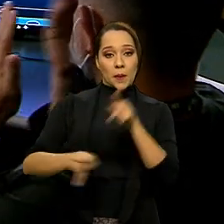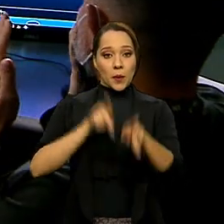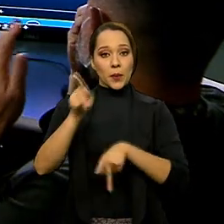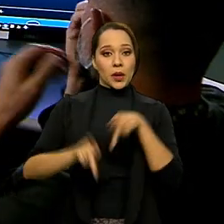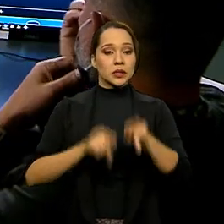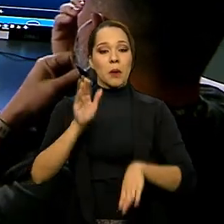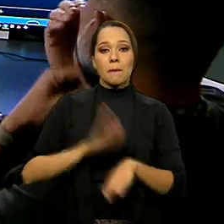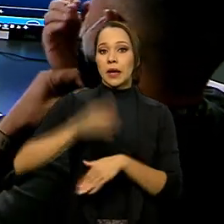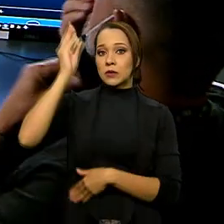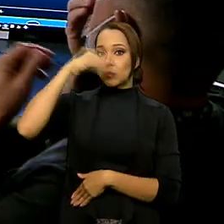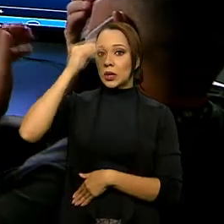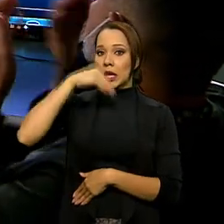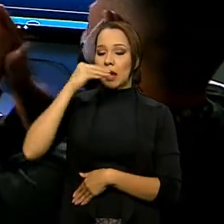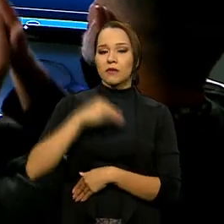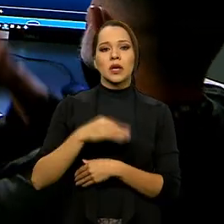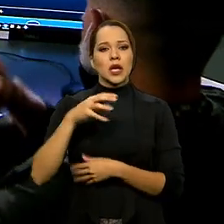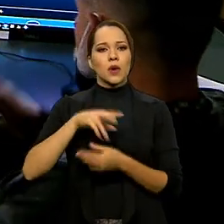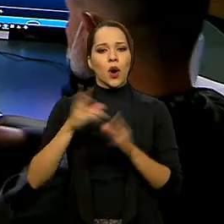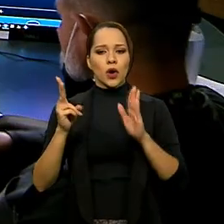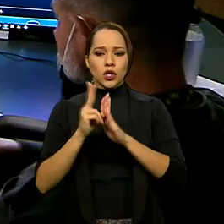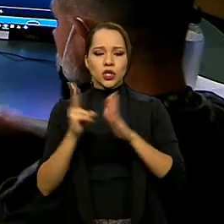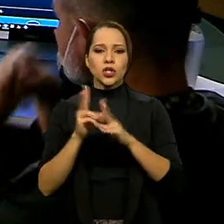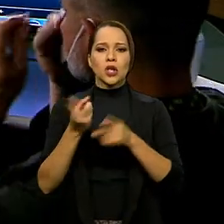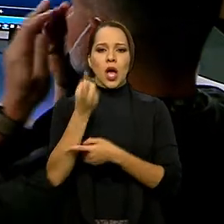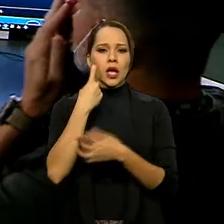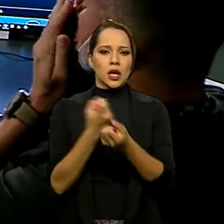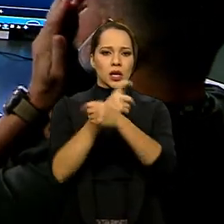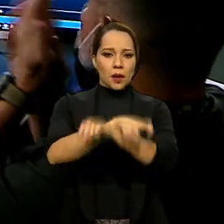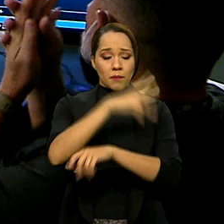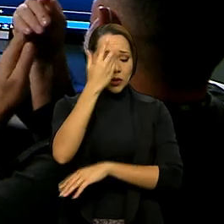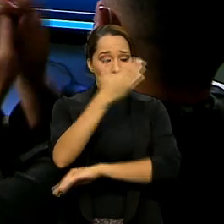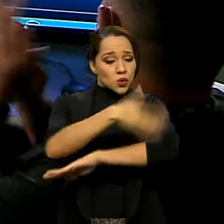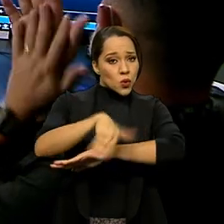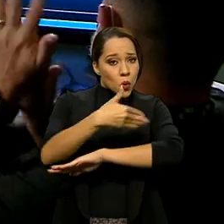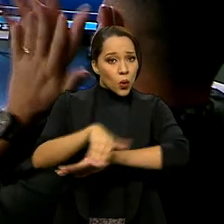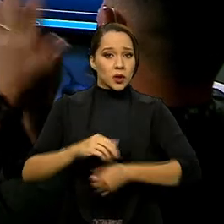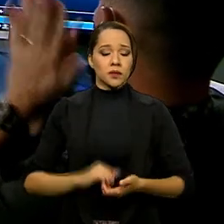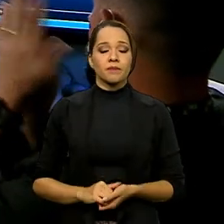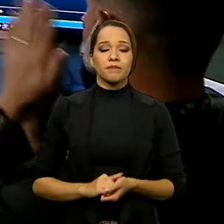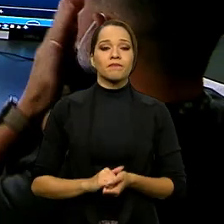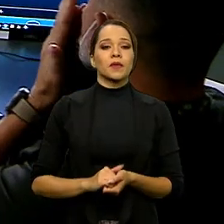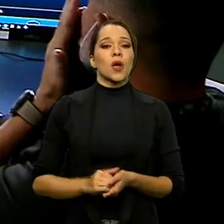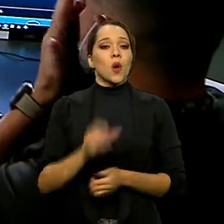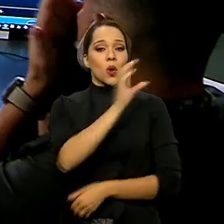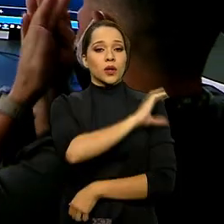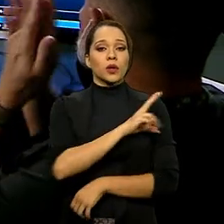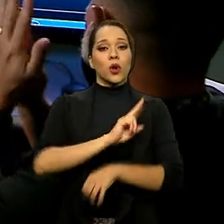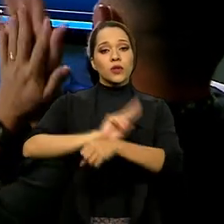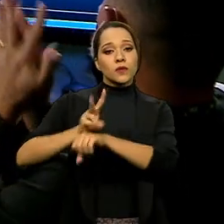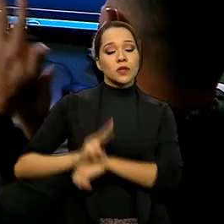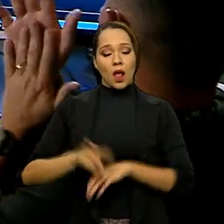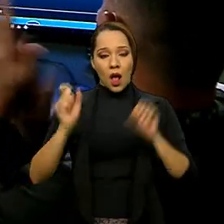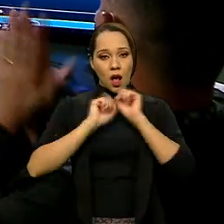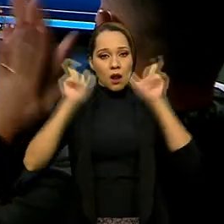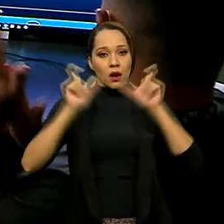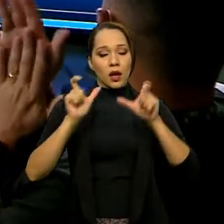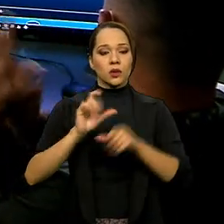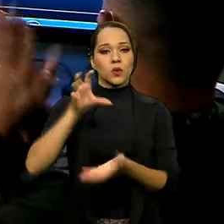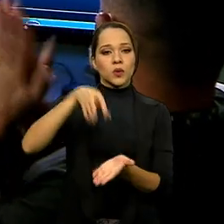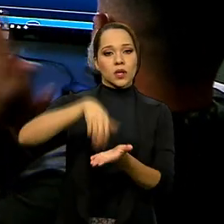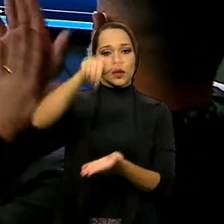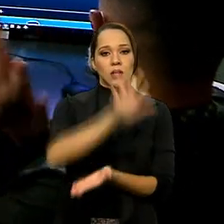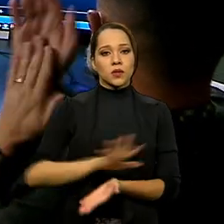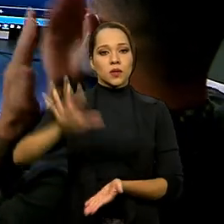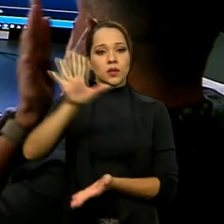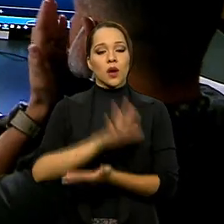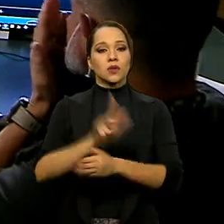populações mais vulneráveis, como indígenas, quilombolas e moradores de rua. O coordenador de monitoramento e alerta do Centro